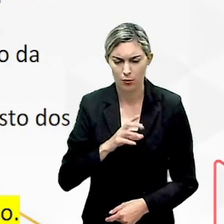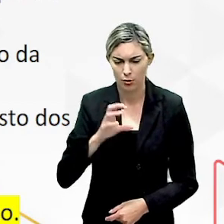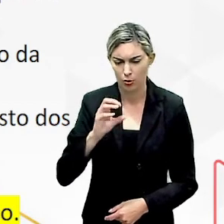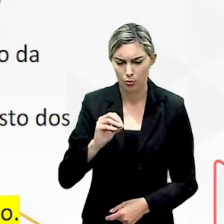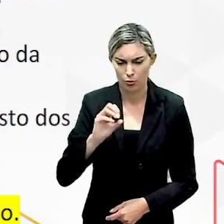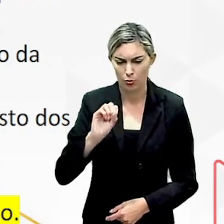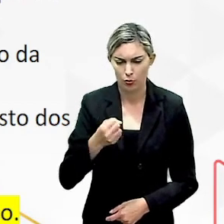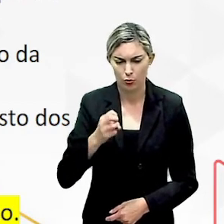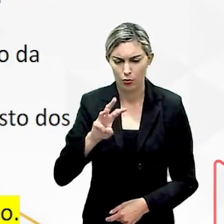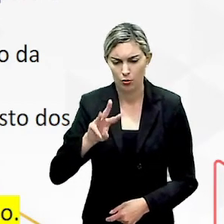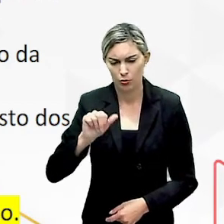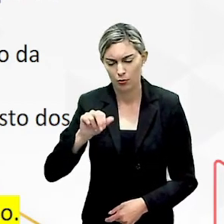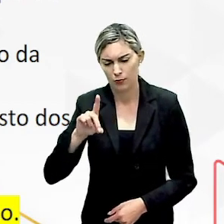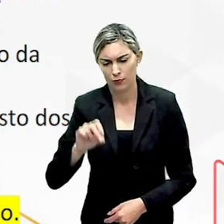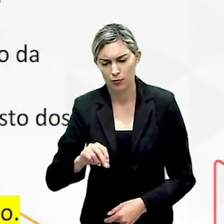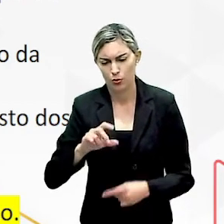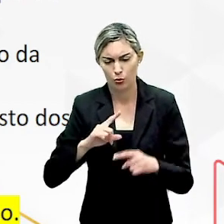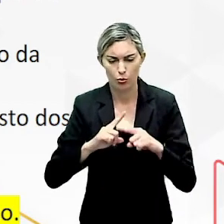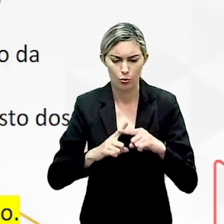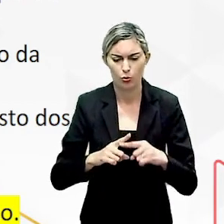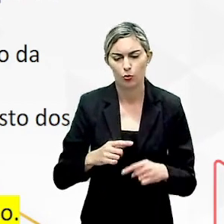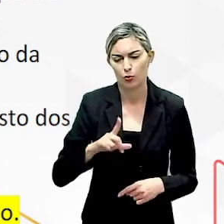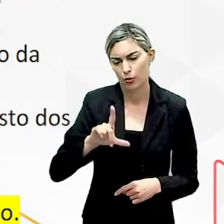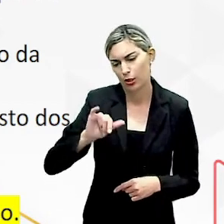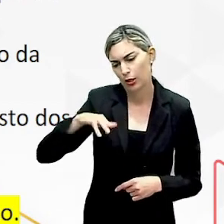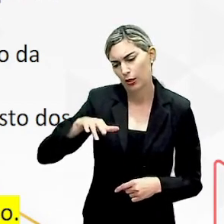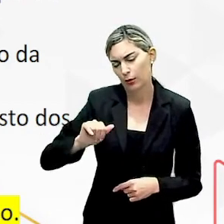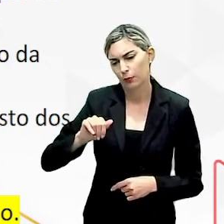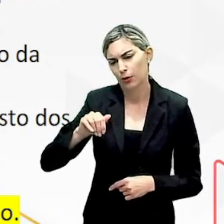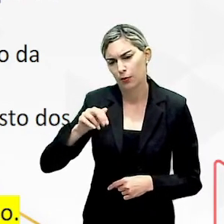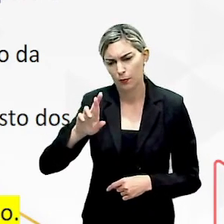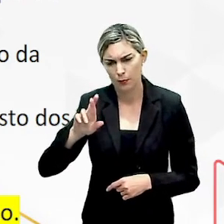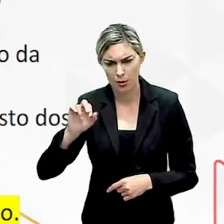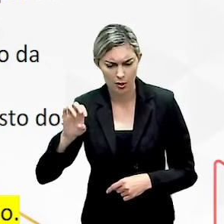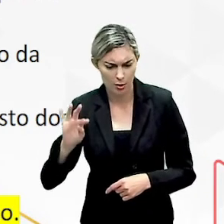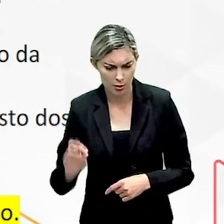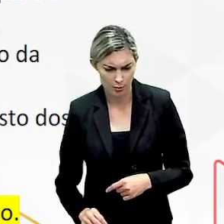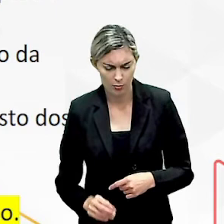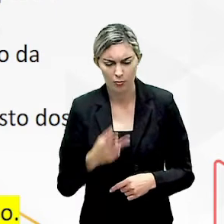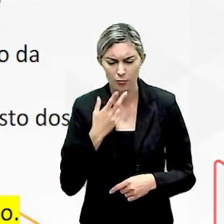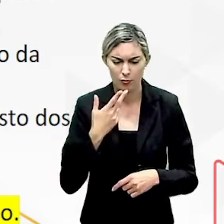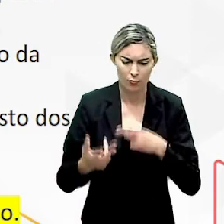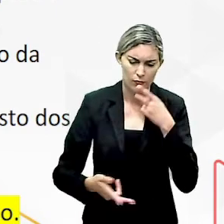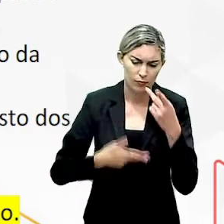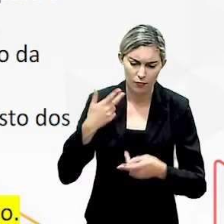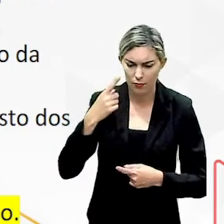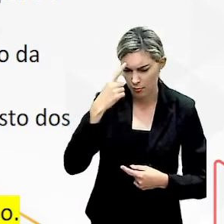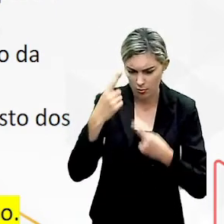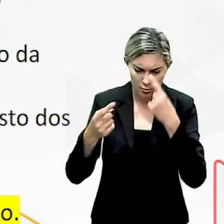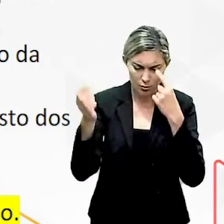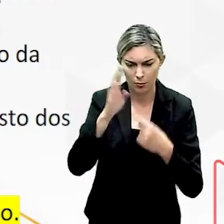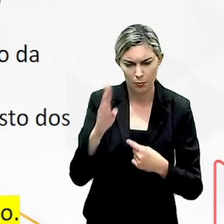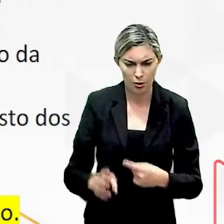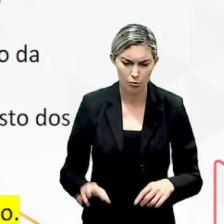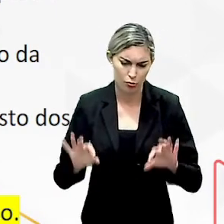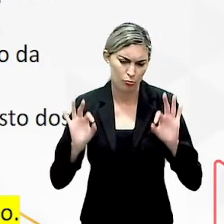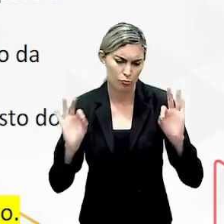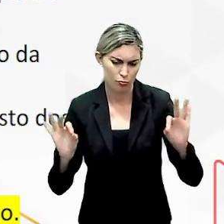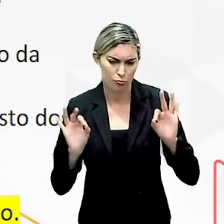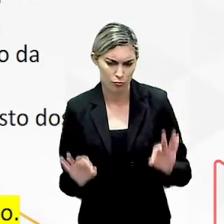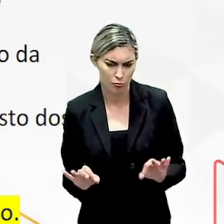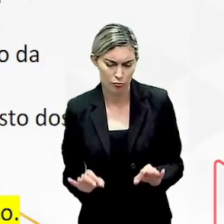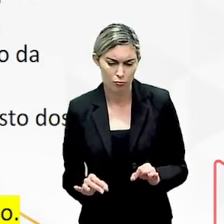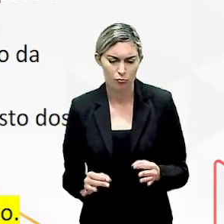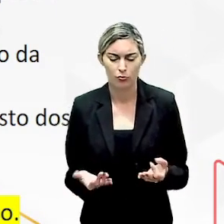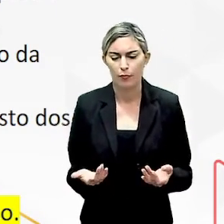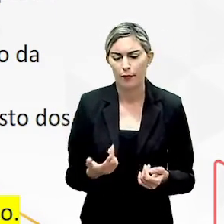período em que figuras como Lima Barreto, né, conhecido como Maldito, vai falar sobre essa ideia do Brasil de privilegiados e